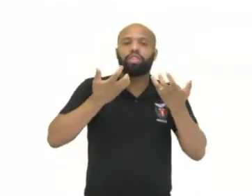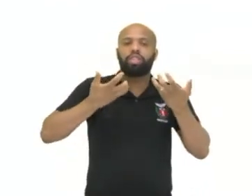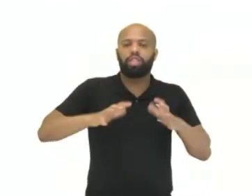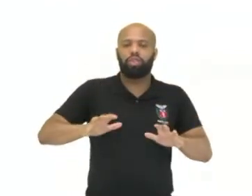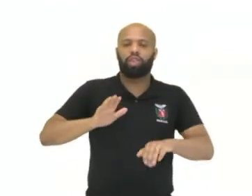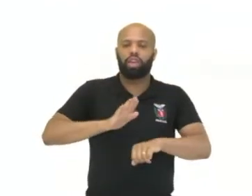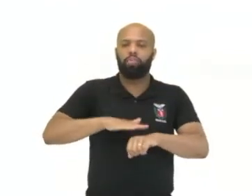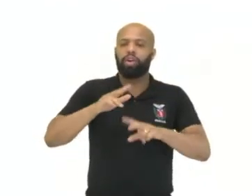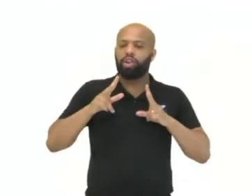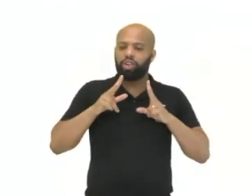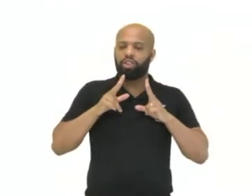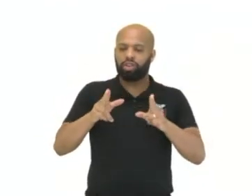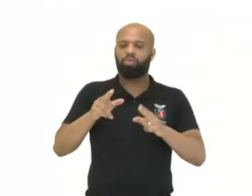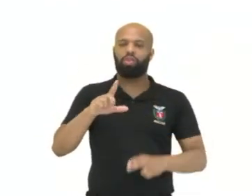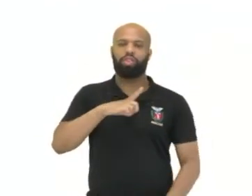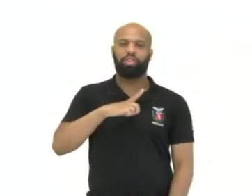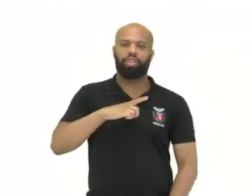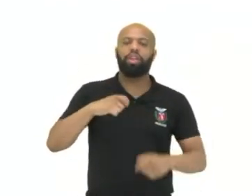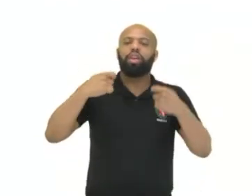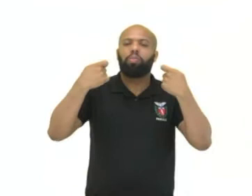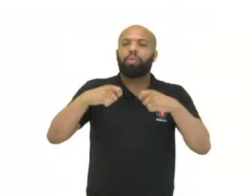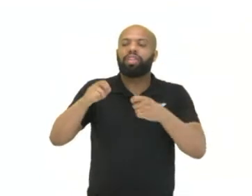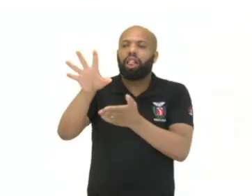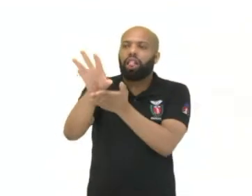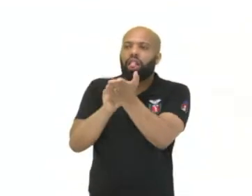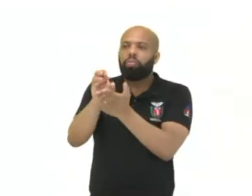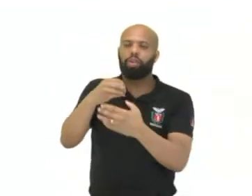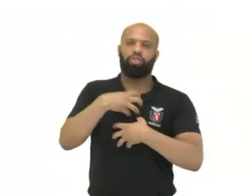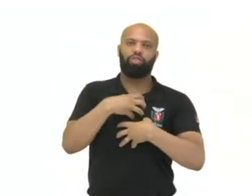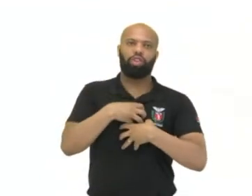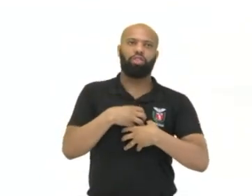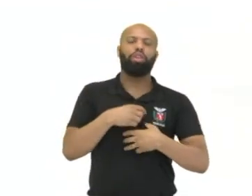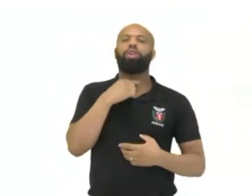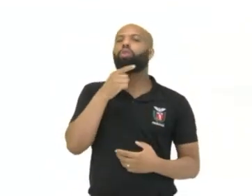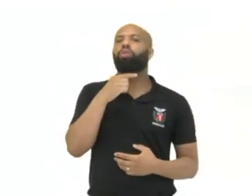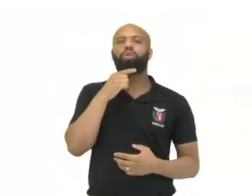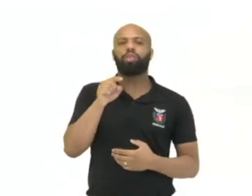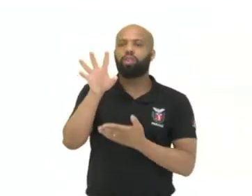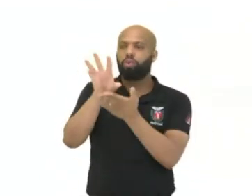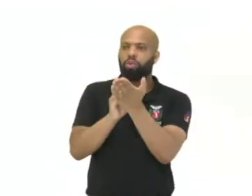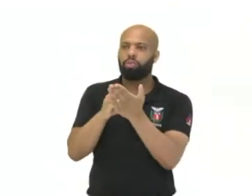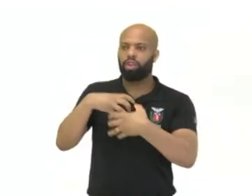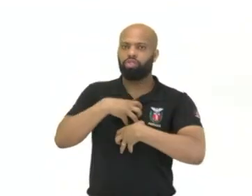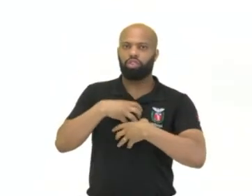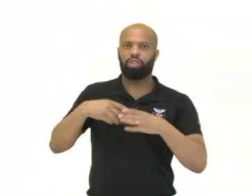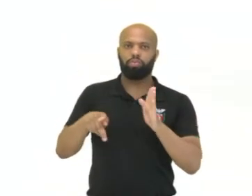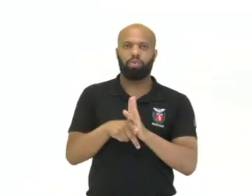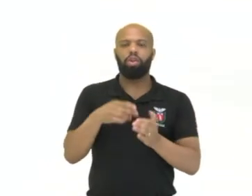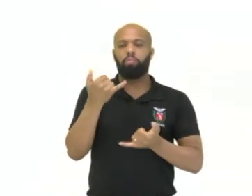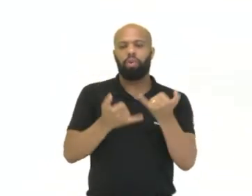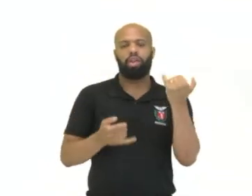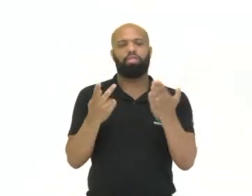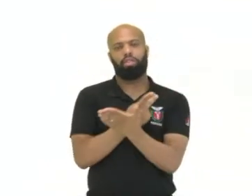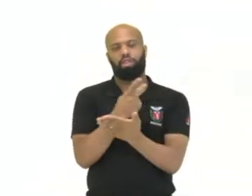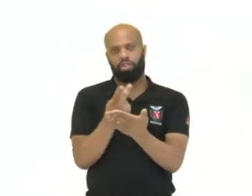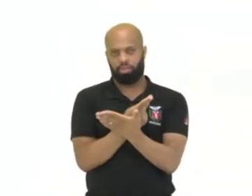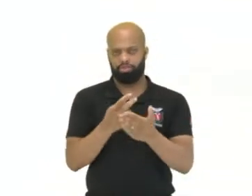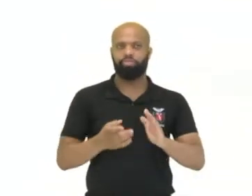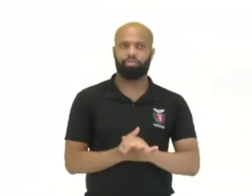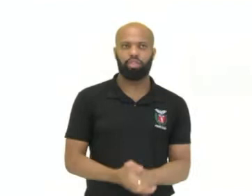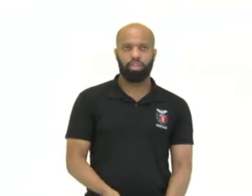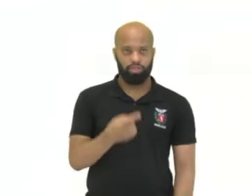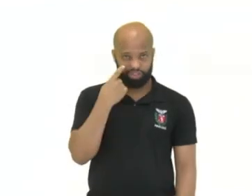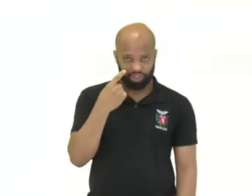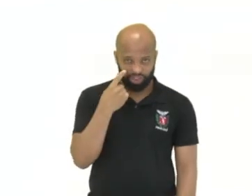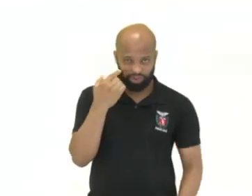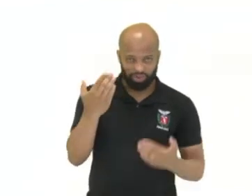têm, apenas precisamos ser como eles são. E não conseguimos sê-lo, é sinal de transgressão. Então, viu aí